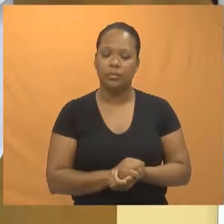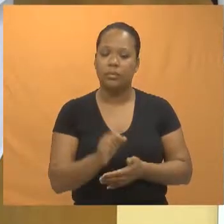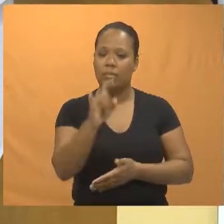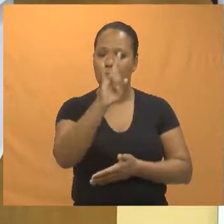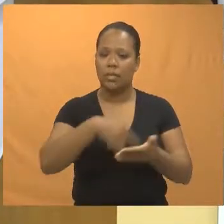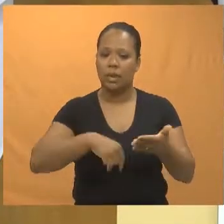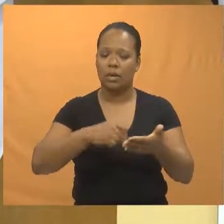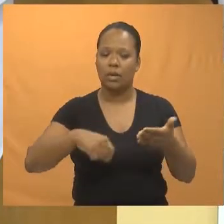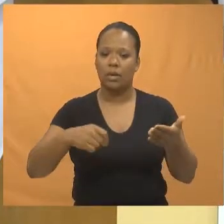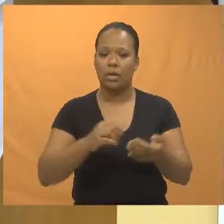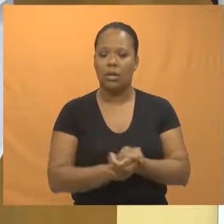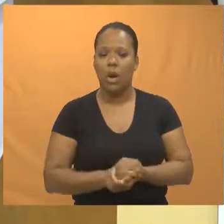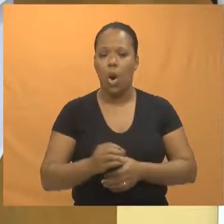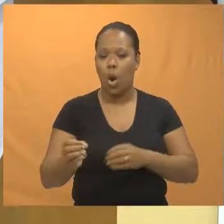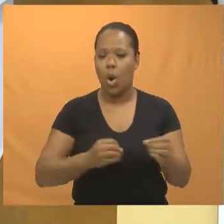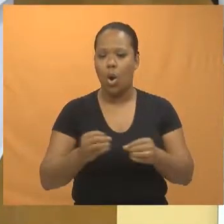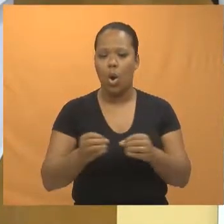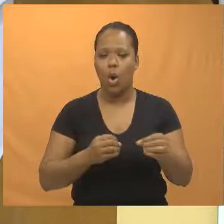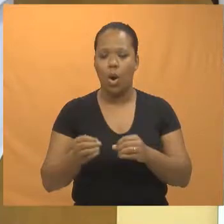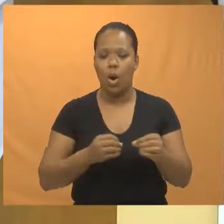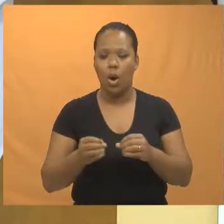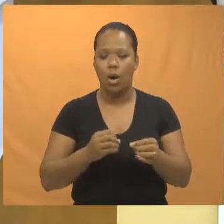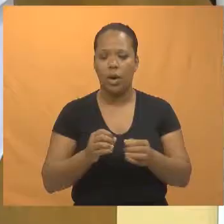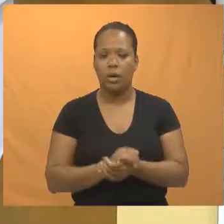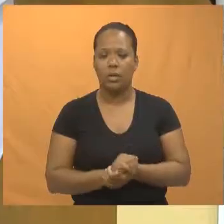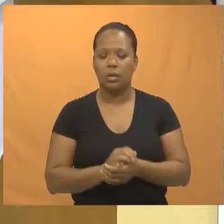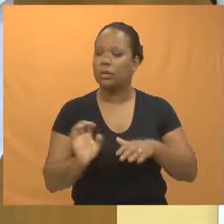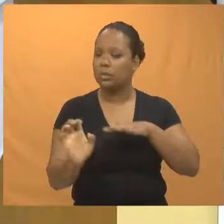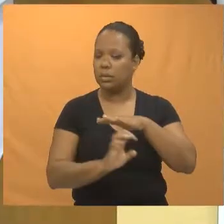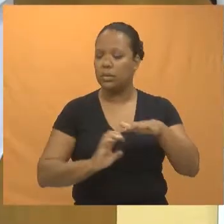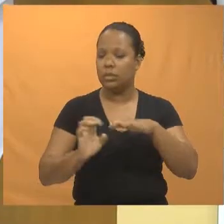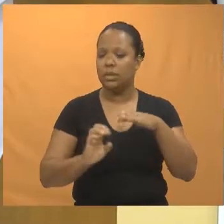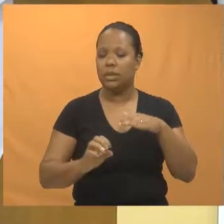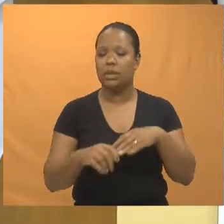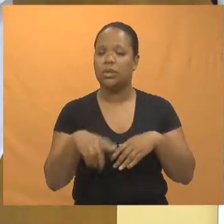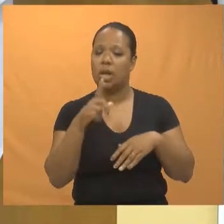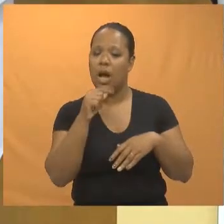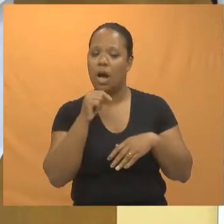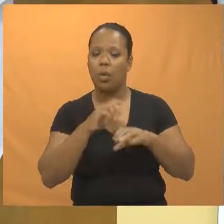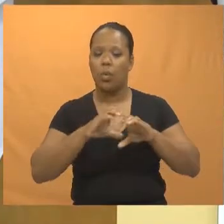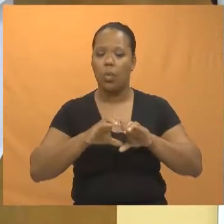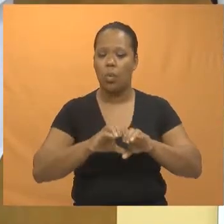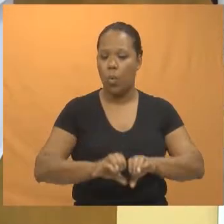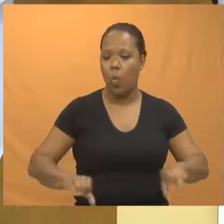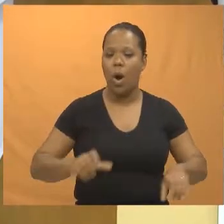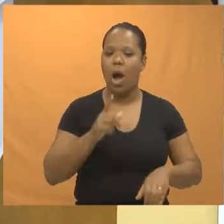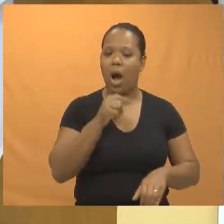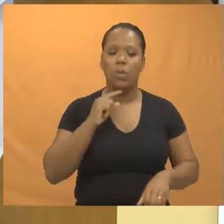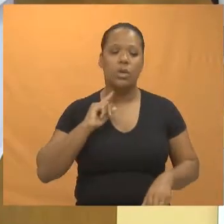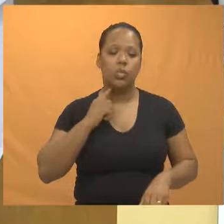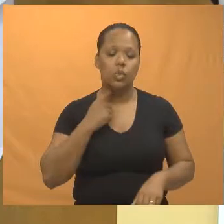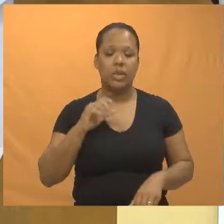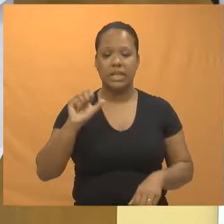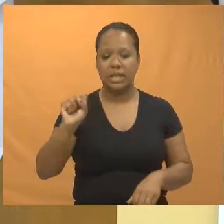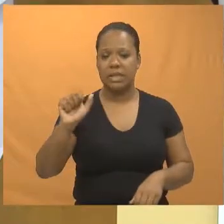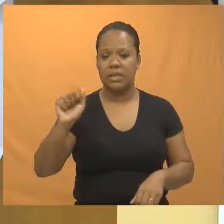Licenciamento de obras, Aderbal, de adutoras de água, esgoto, como nos casos do SAI,